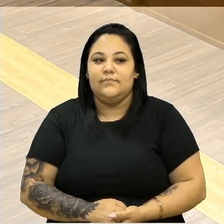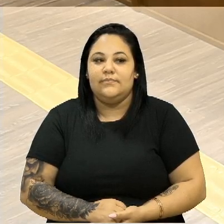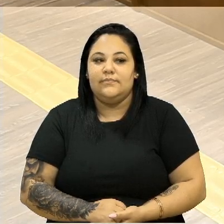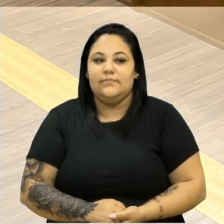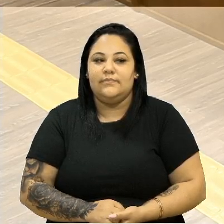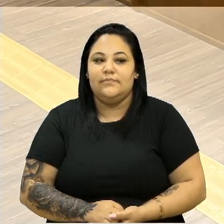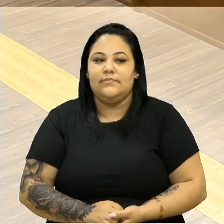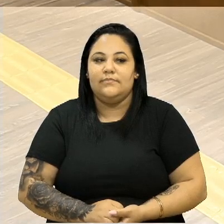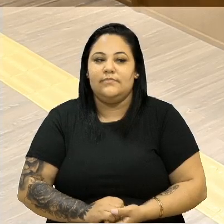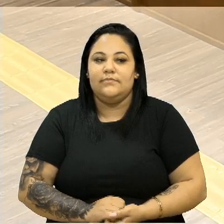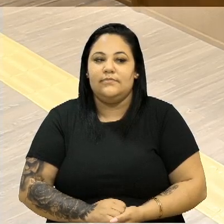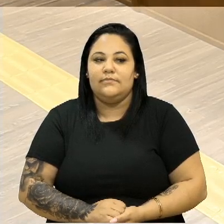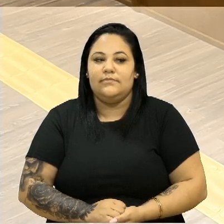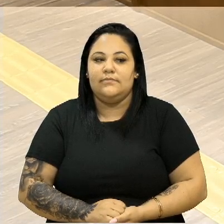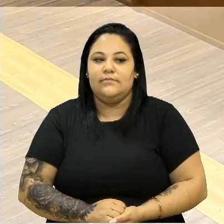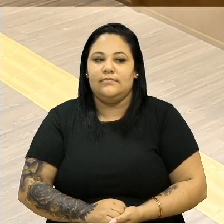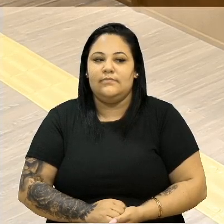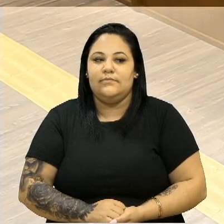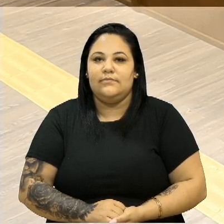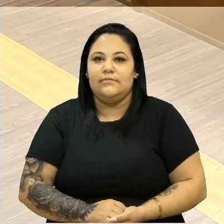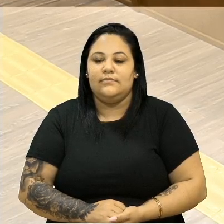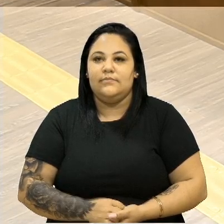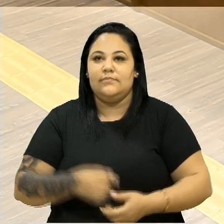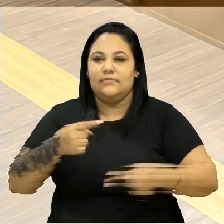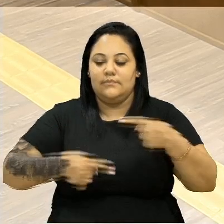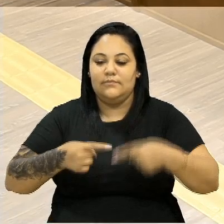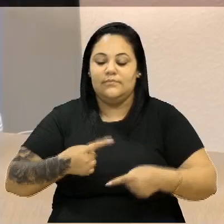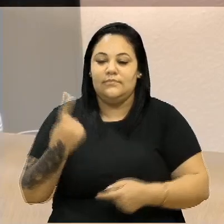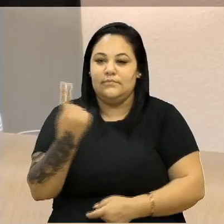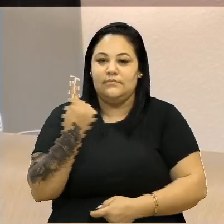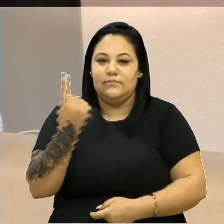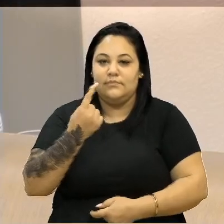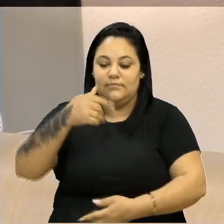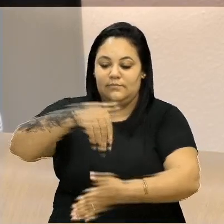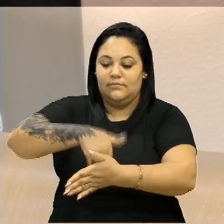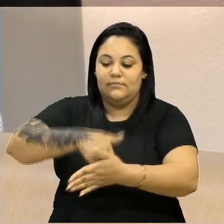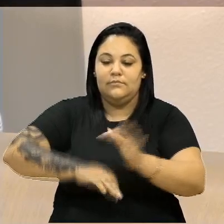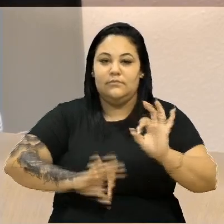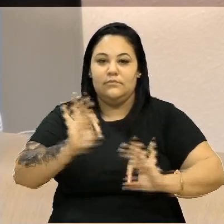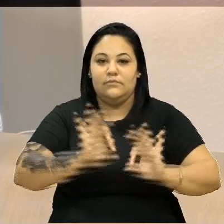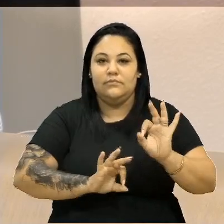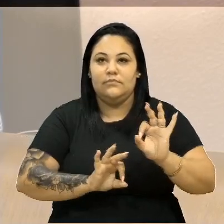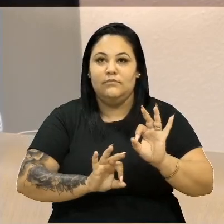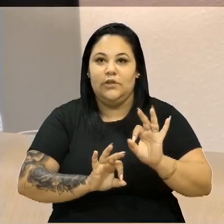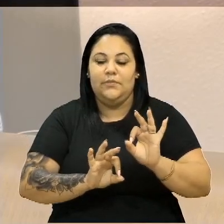Passamos à ordem do dia. Em discussão única e votação, o projeto de lei número